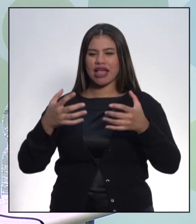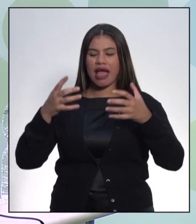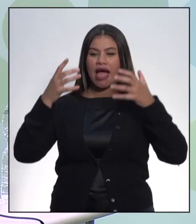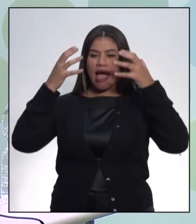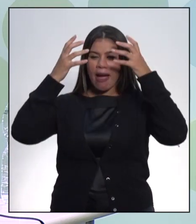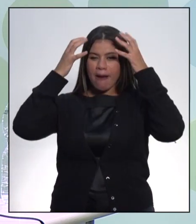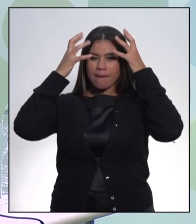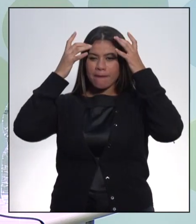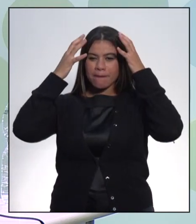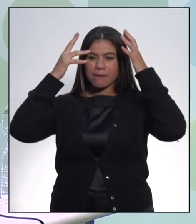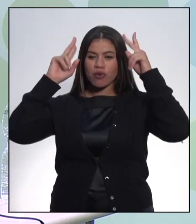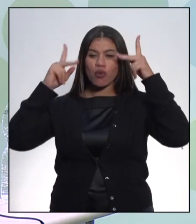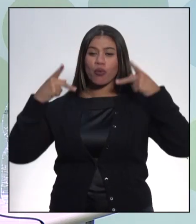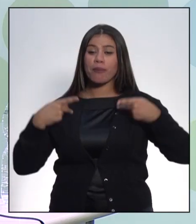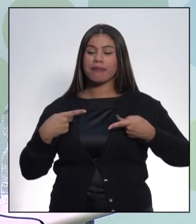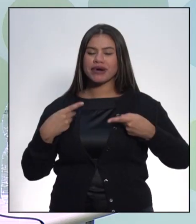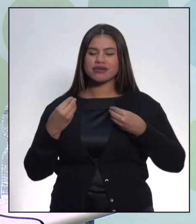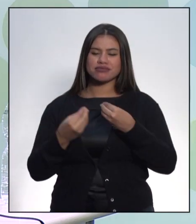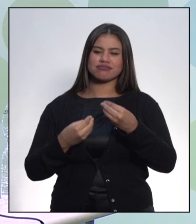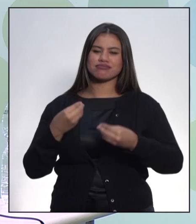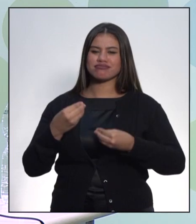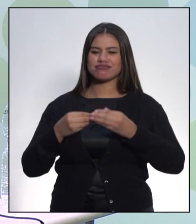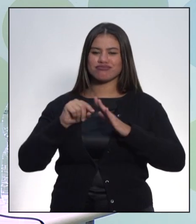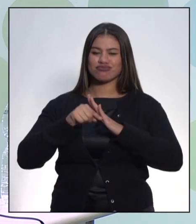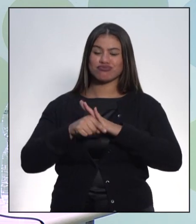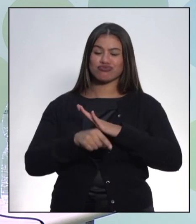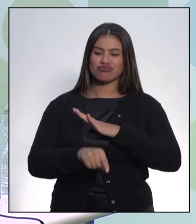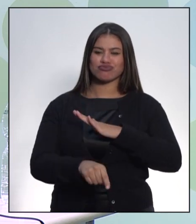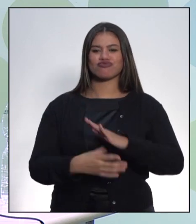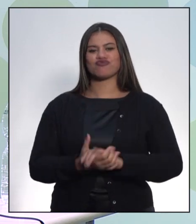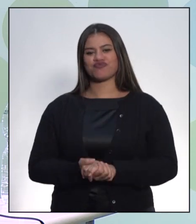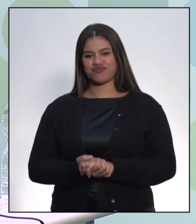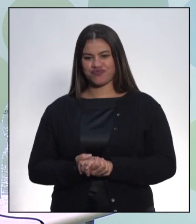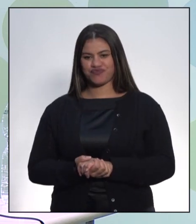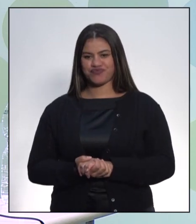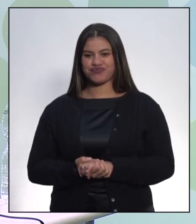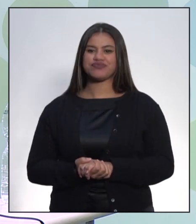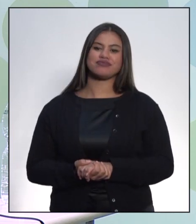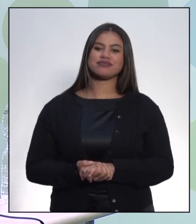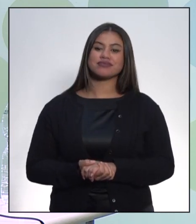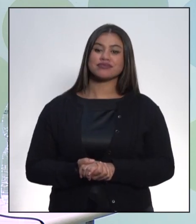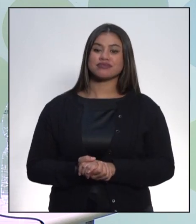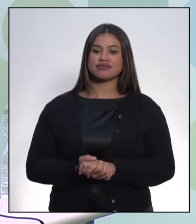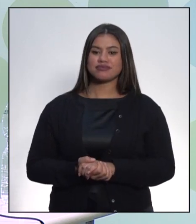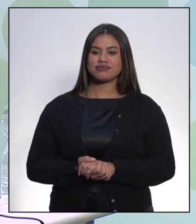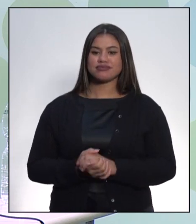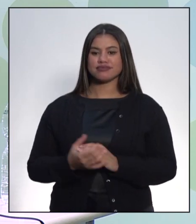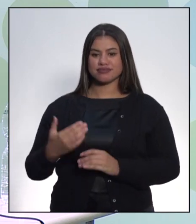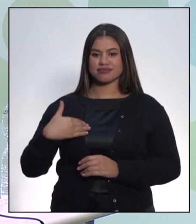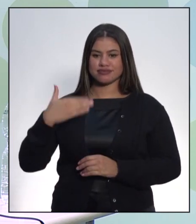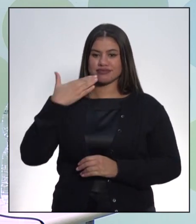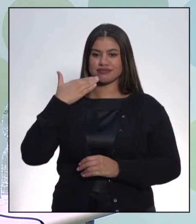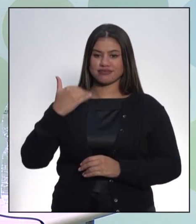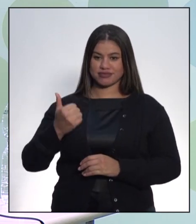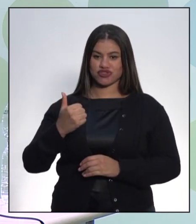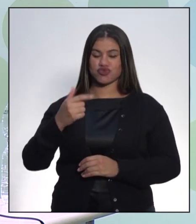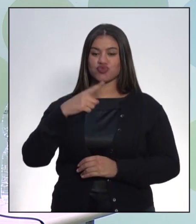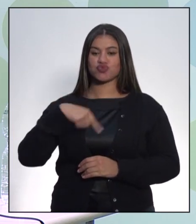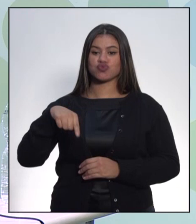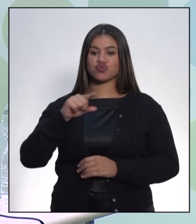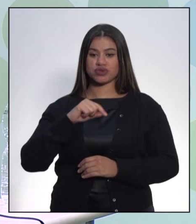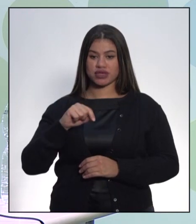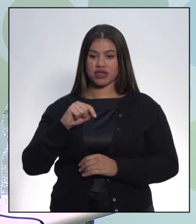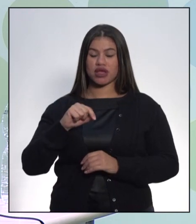humana. Então, vamos fechar isso. Eu pedi que quando vocês lessem, né, quando nós lêssemos para vocês, na